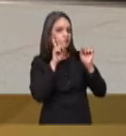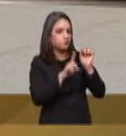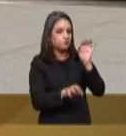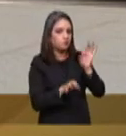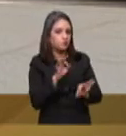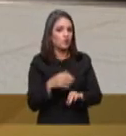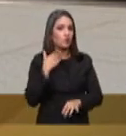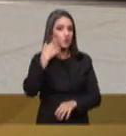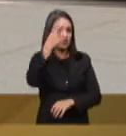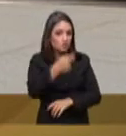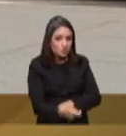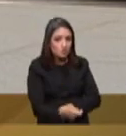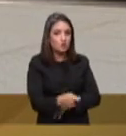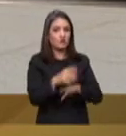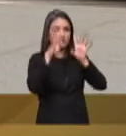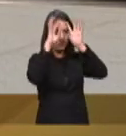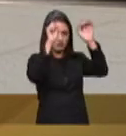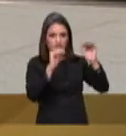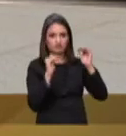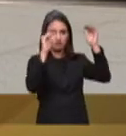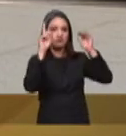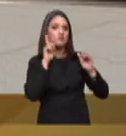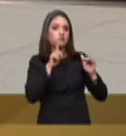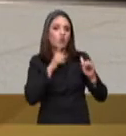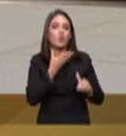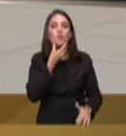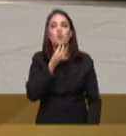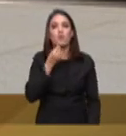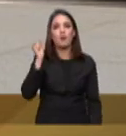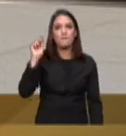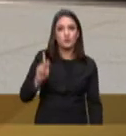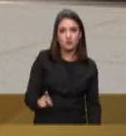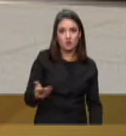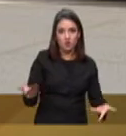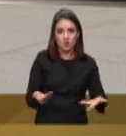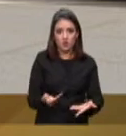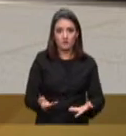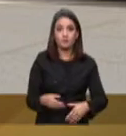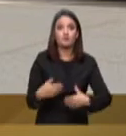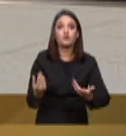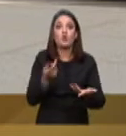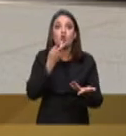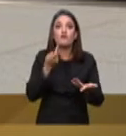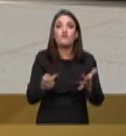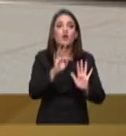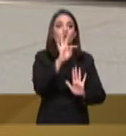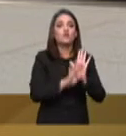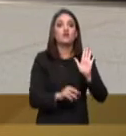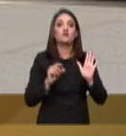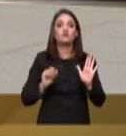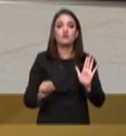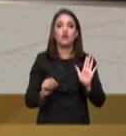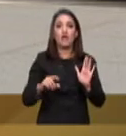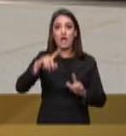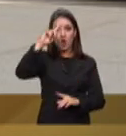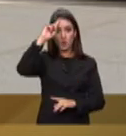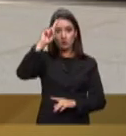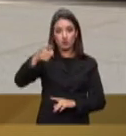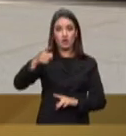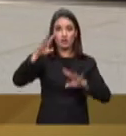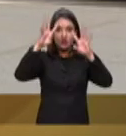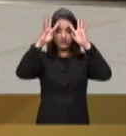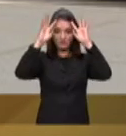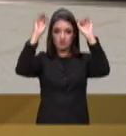da Corte Suprema dos Estados Unidos, recentemente aposentado do cargo. O ensaio se intitula A Autoridade da